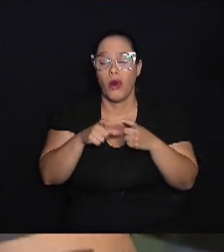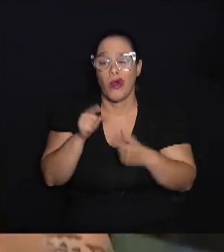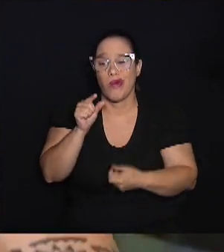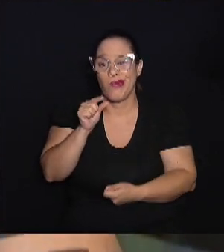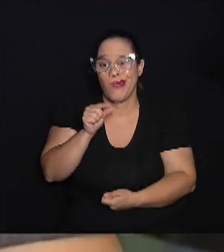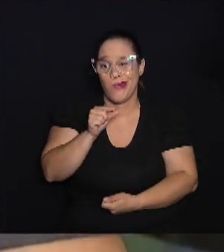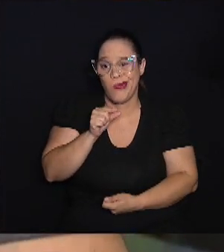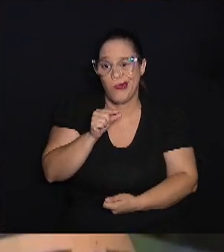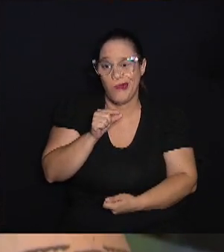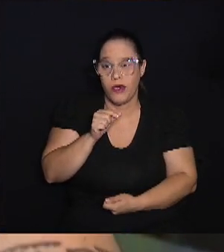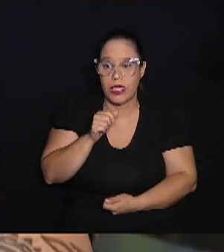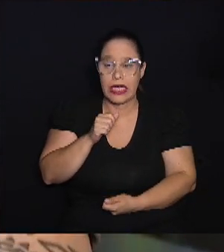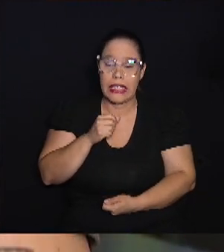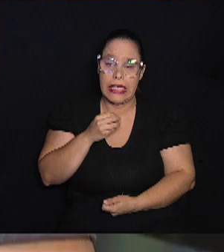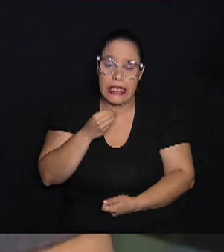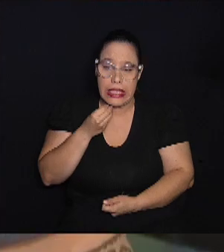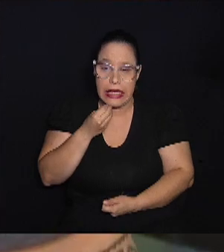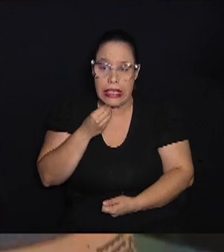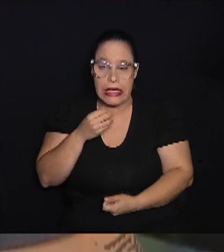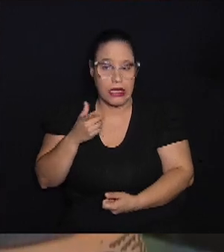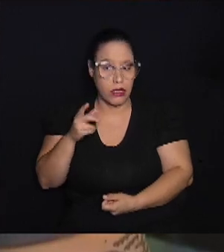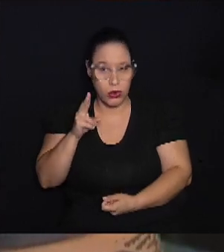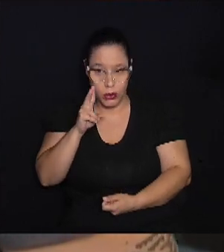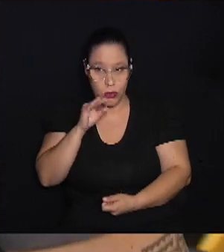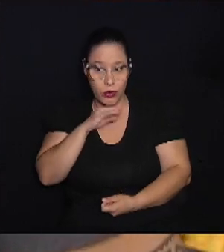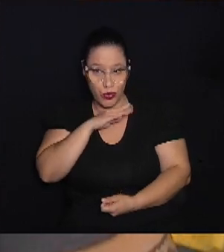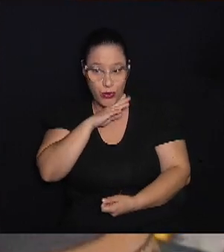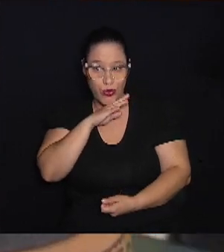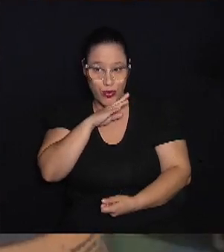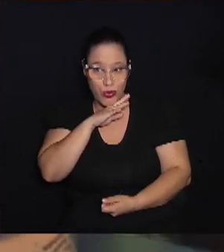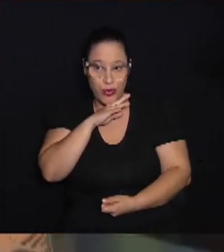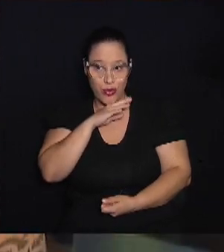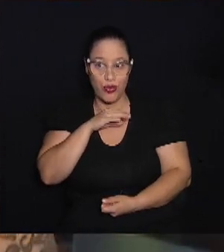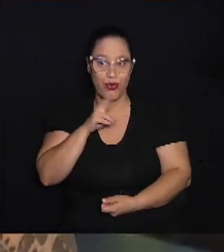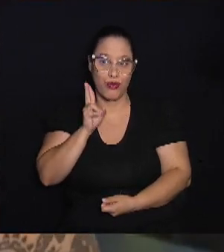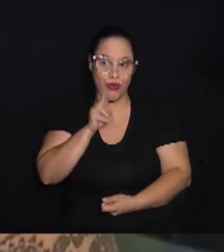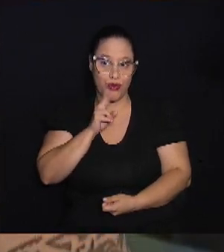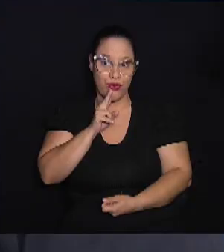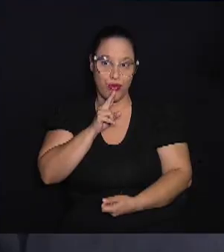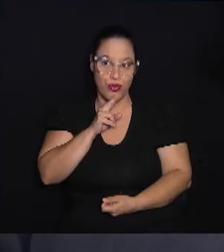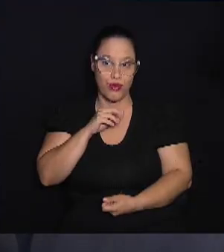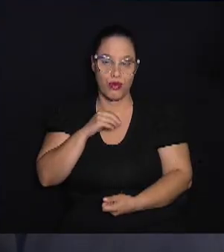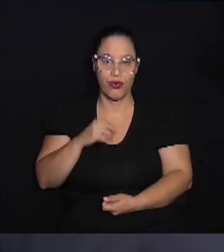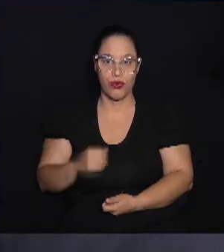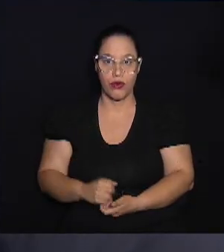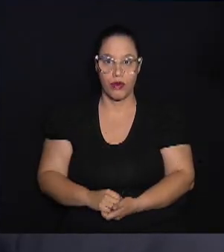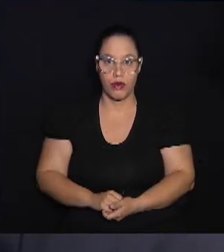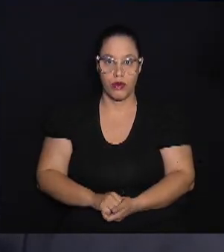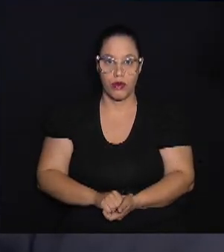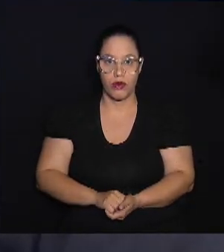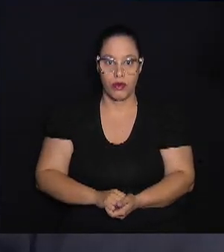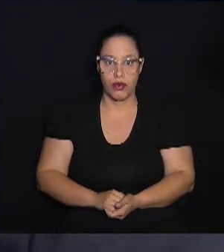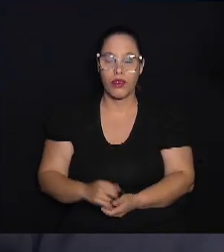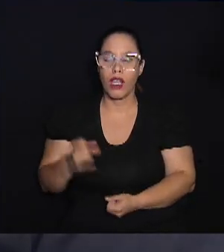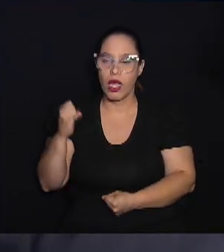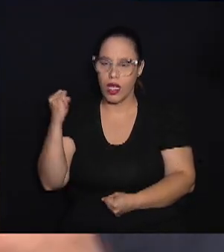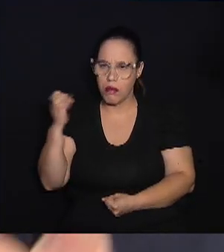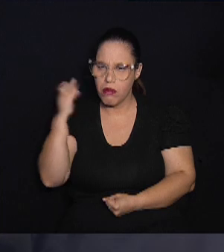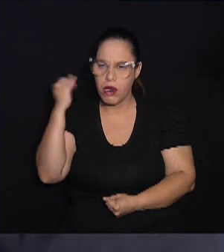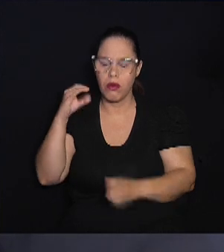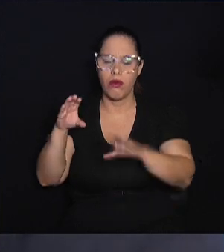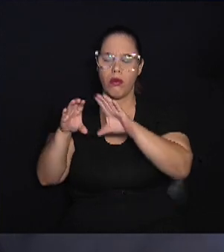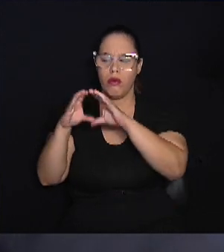acaba defasando a velocidade do atendimento e isso é bem importante para a gente, né, manter a qualidade. Ela é sempre importante para a